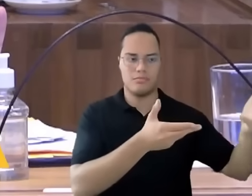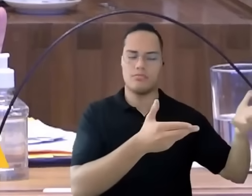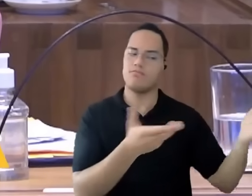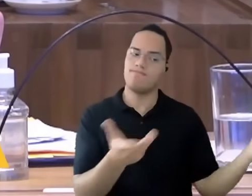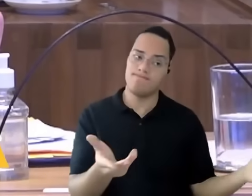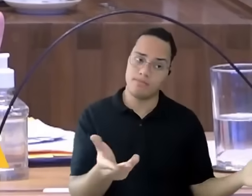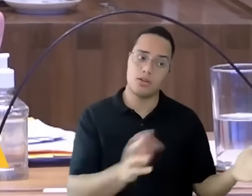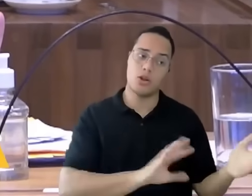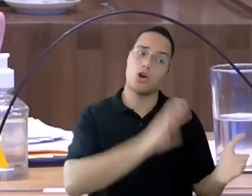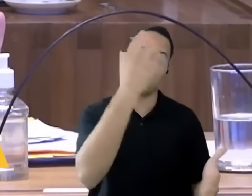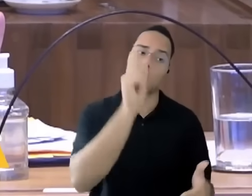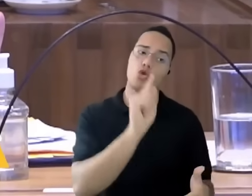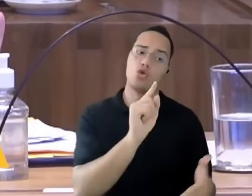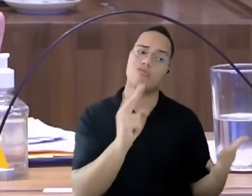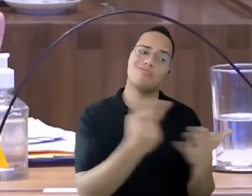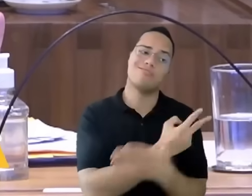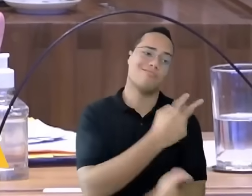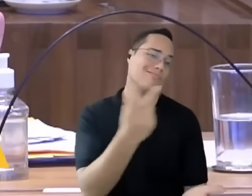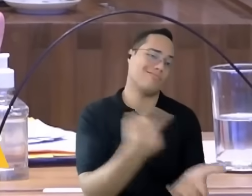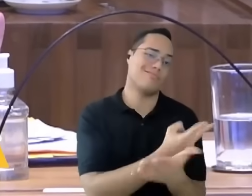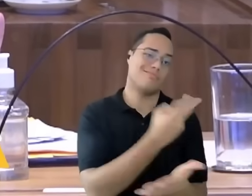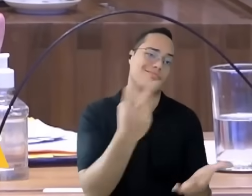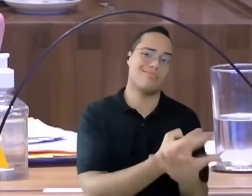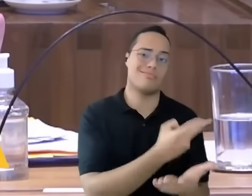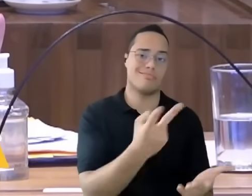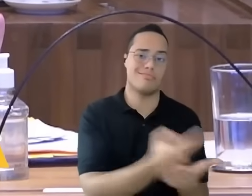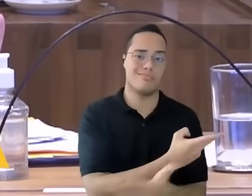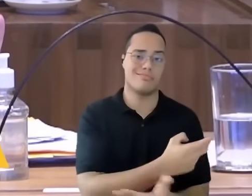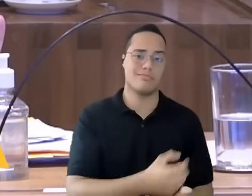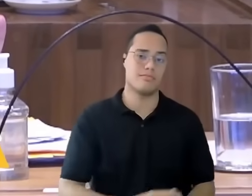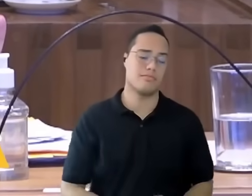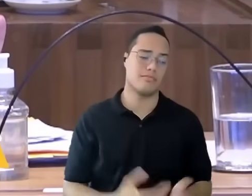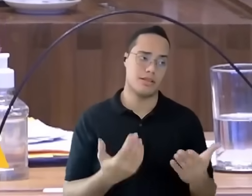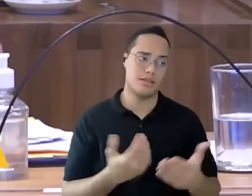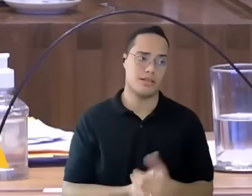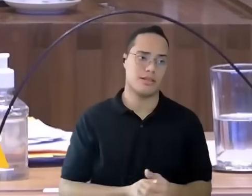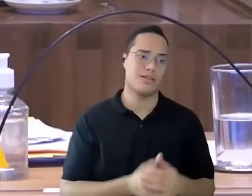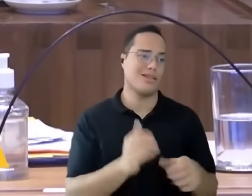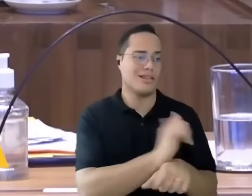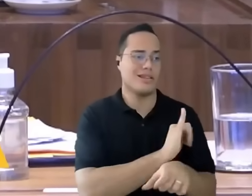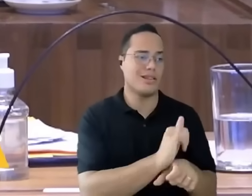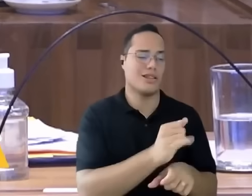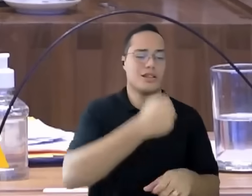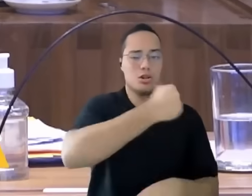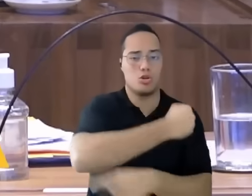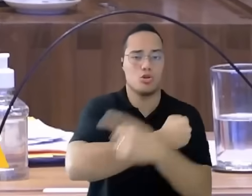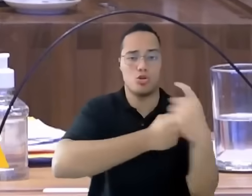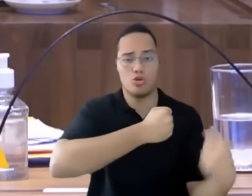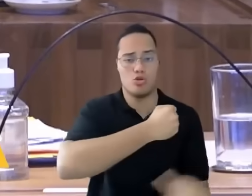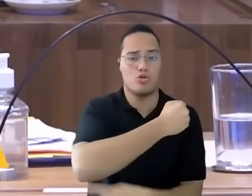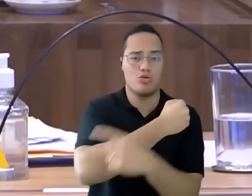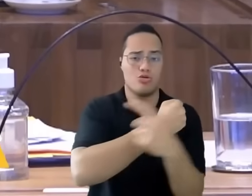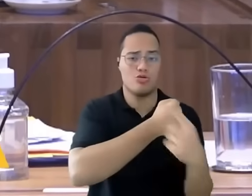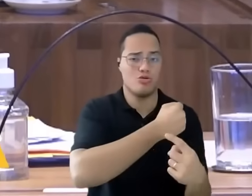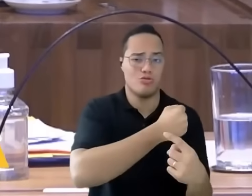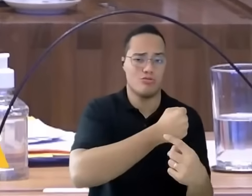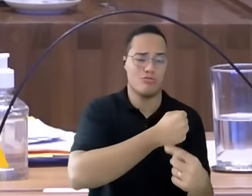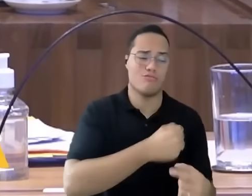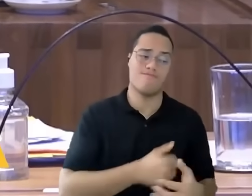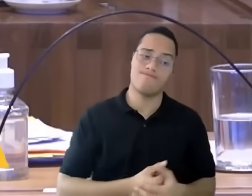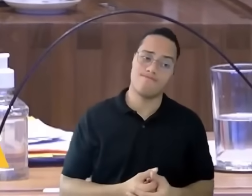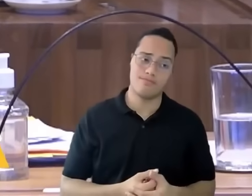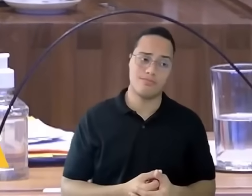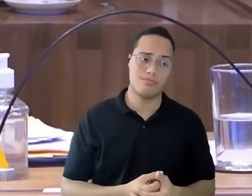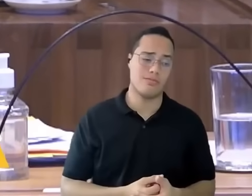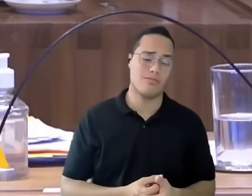a um planejamento do plano escudo abaixo daquilo que se verificou olhando no retrovisor olhando como